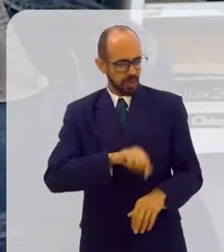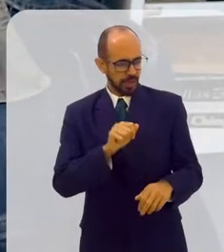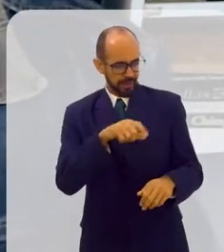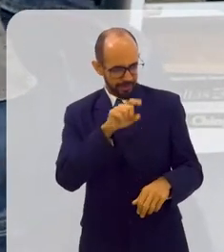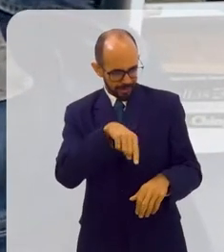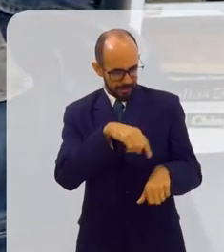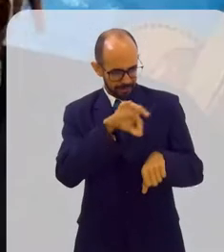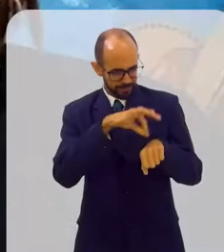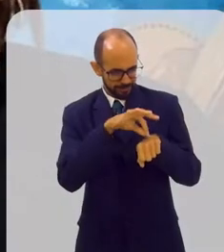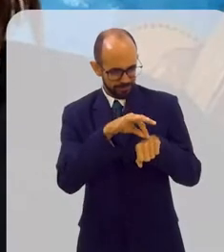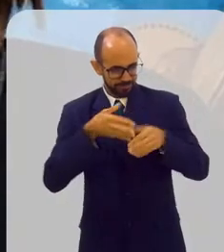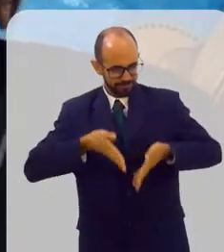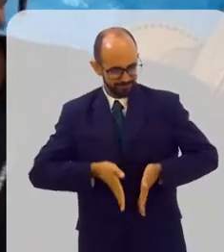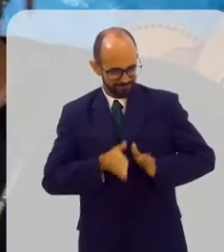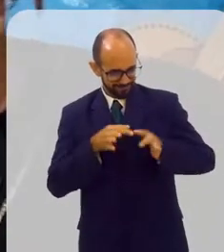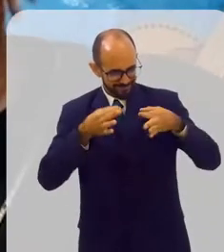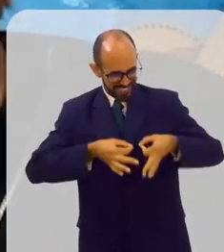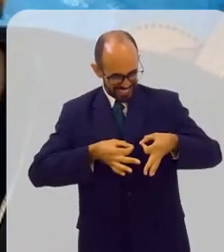da gema?